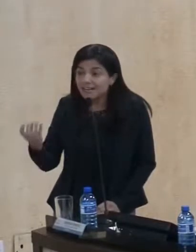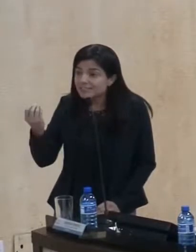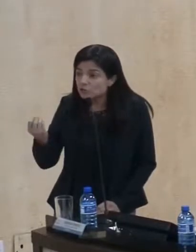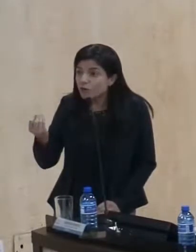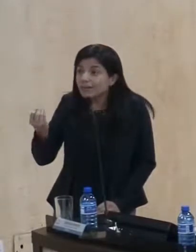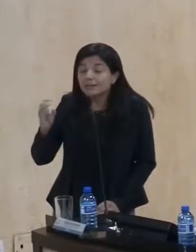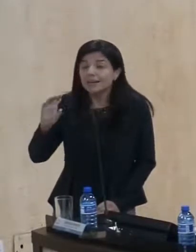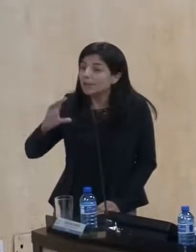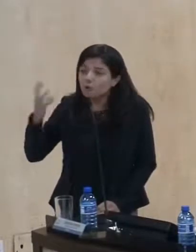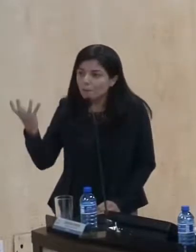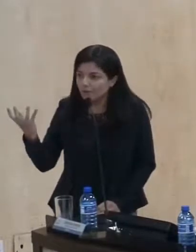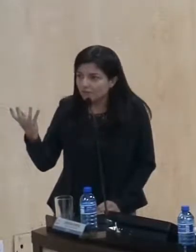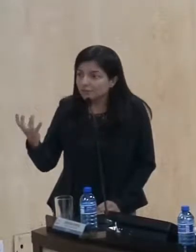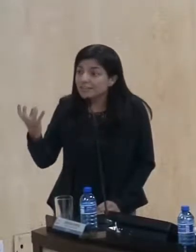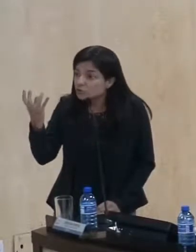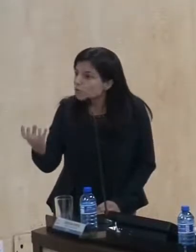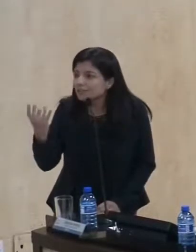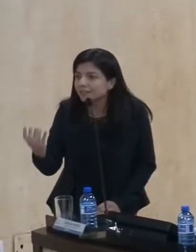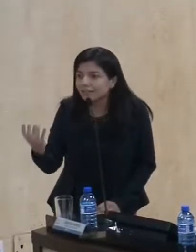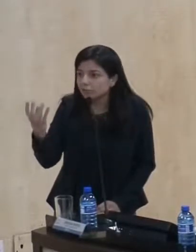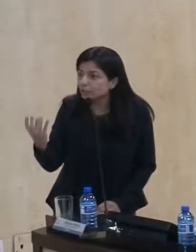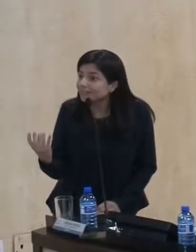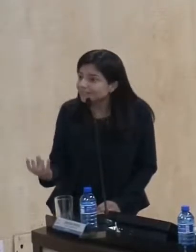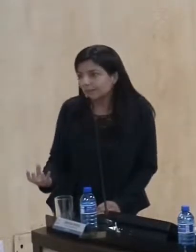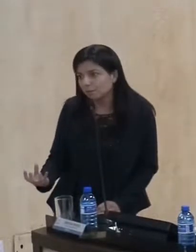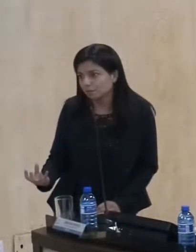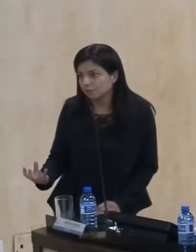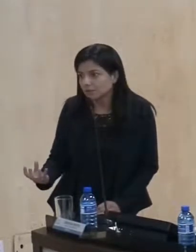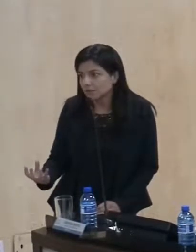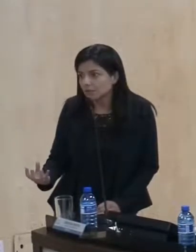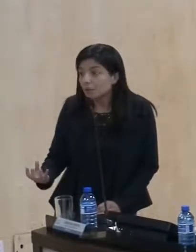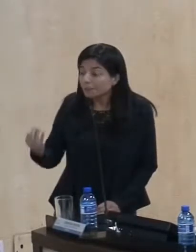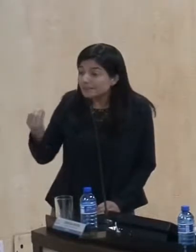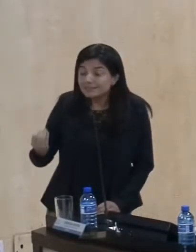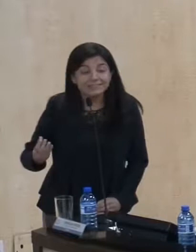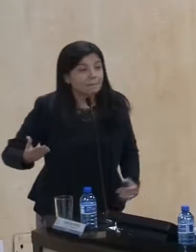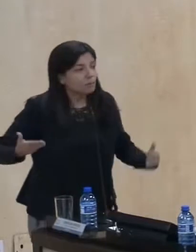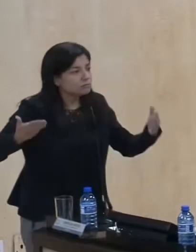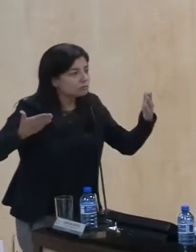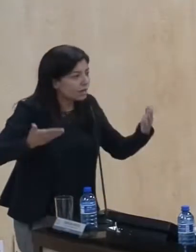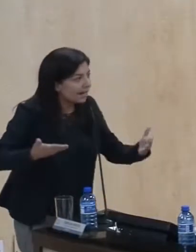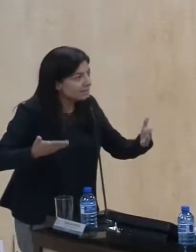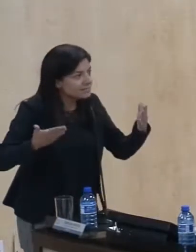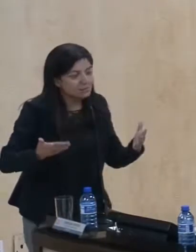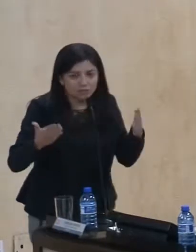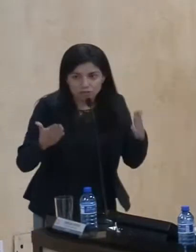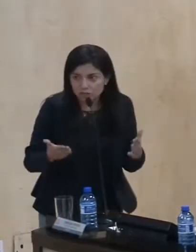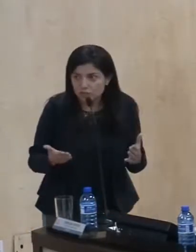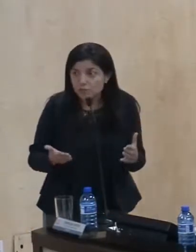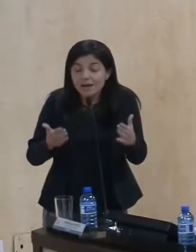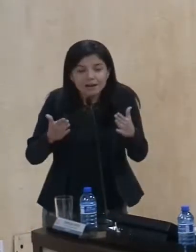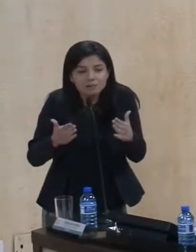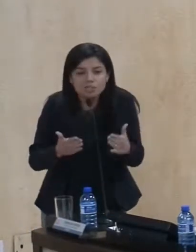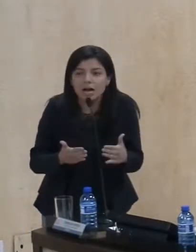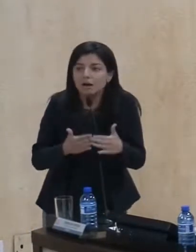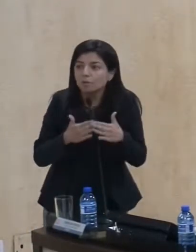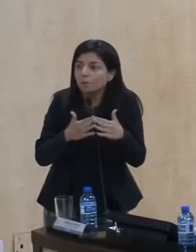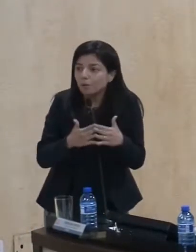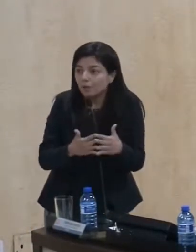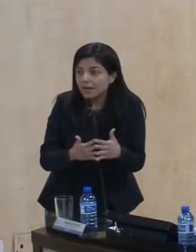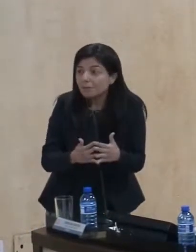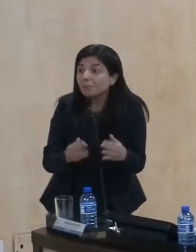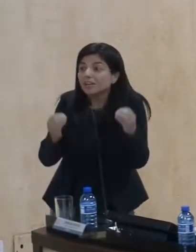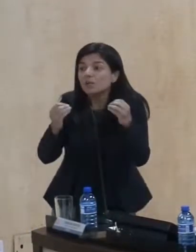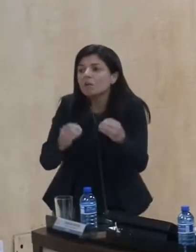educação, ele não é o prefeito, ele é só o secretário de educação. Precisa debruçar em cima disso e arranjar